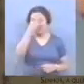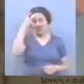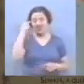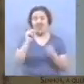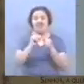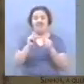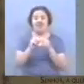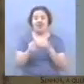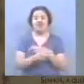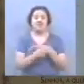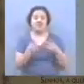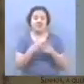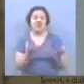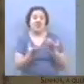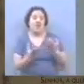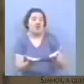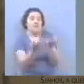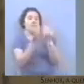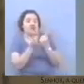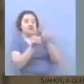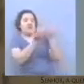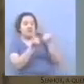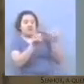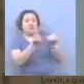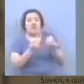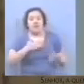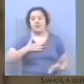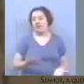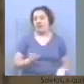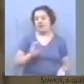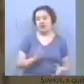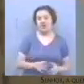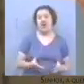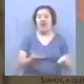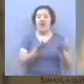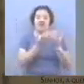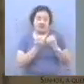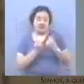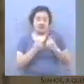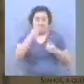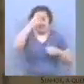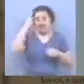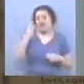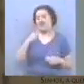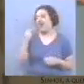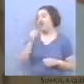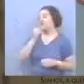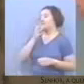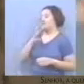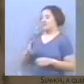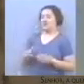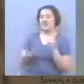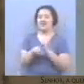faz uma coisa e já quer receber. Ah, agora já quer receber os elogios. Certos encontros